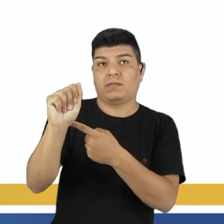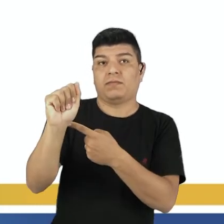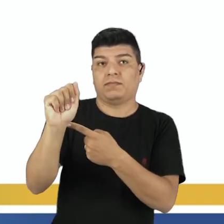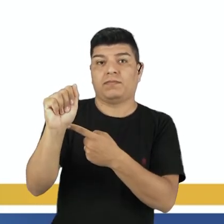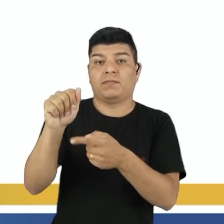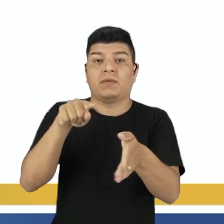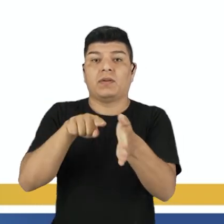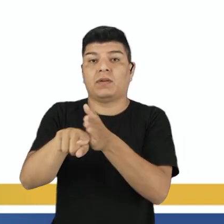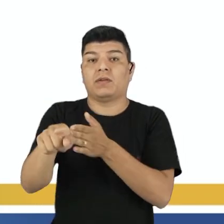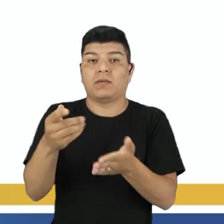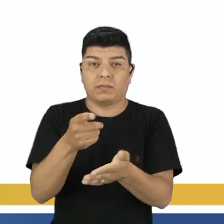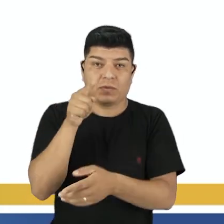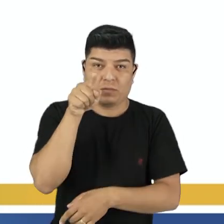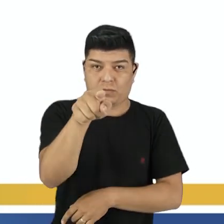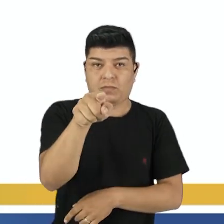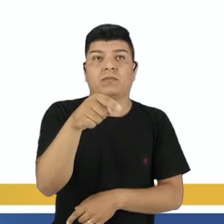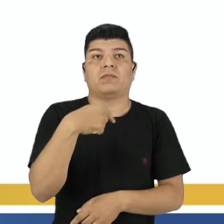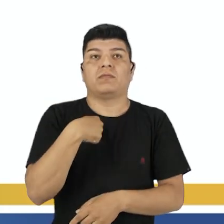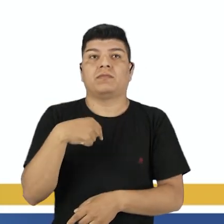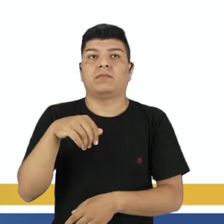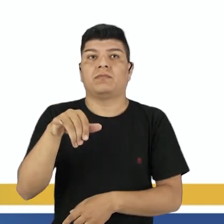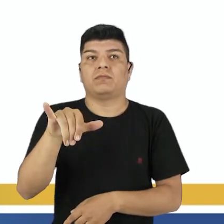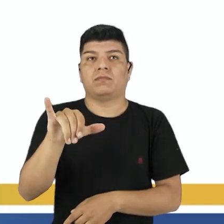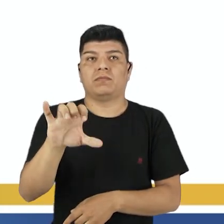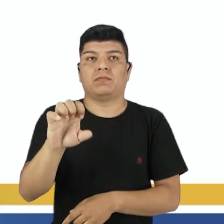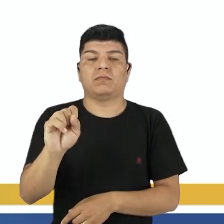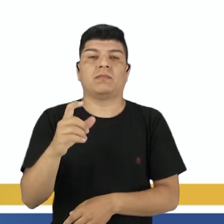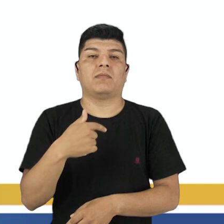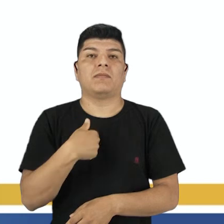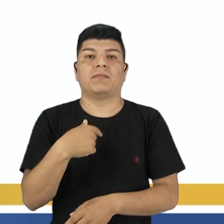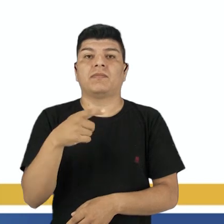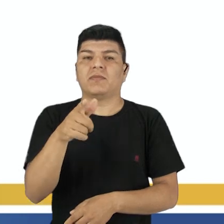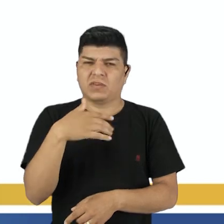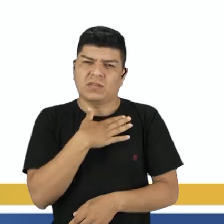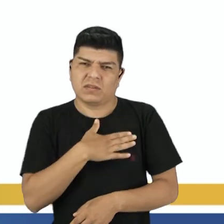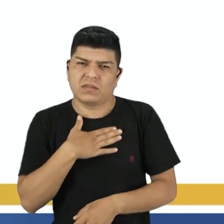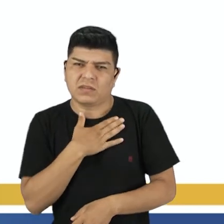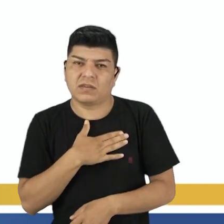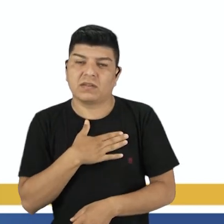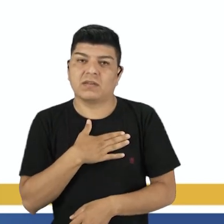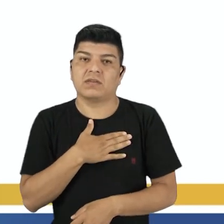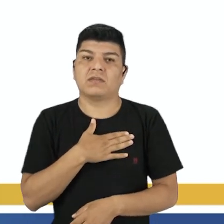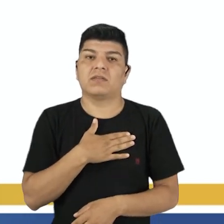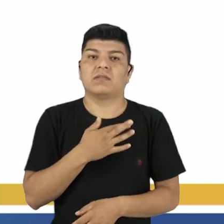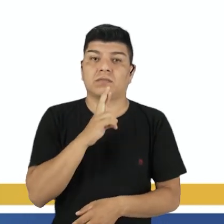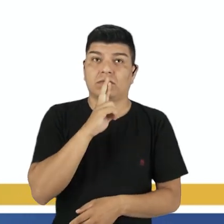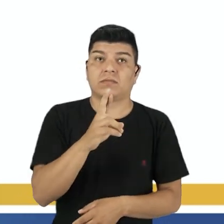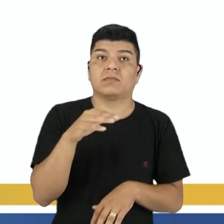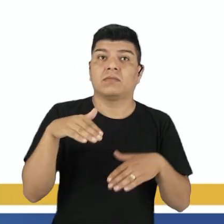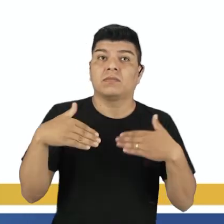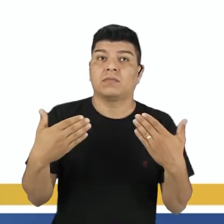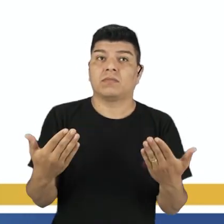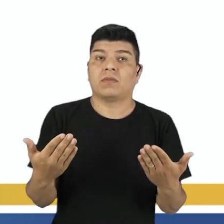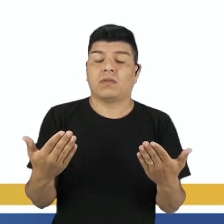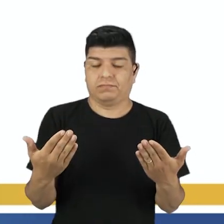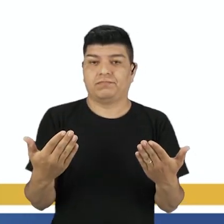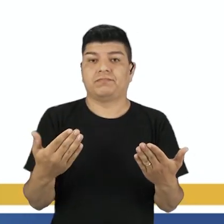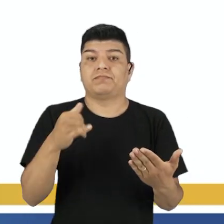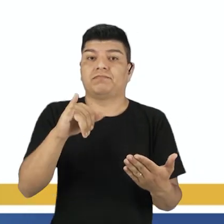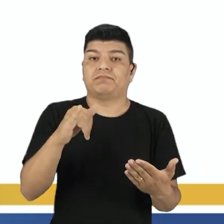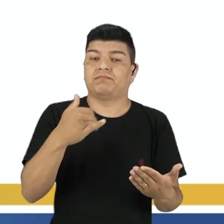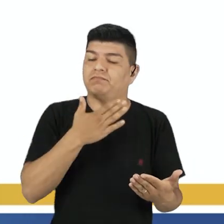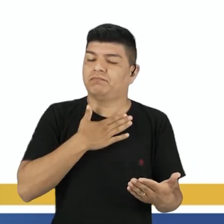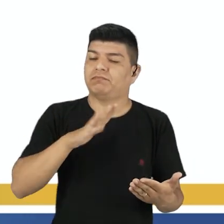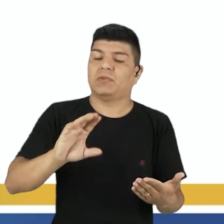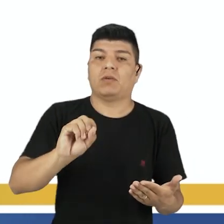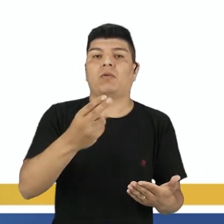fazendo uma pergunta para você. Did you like the English class? Você gostou? Yes, I did. No, I didn't. Sim, eu gostei. Não,